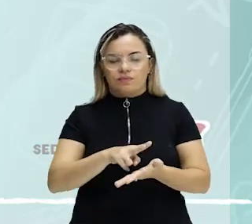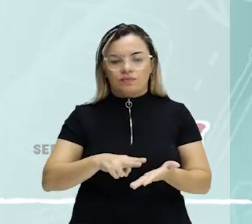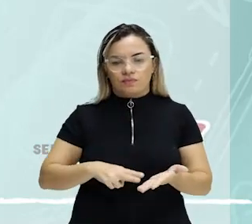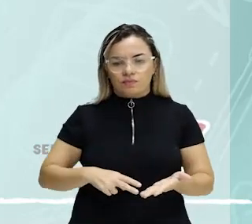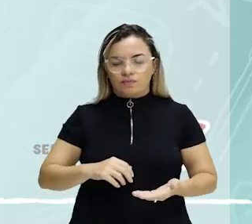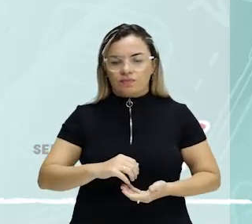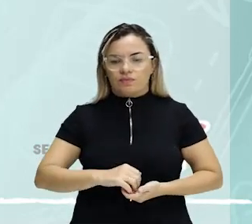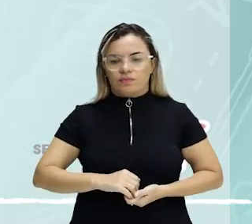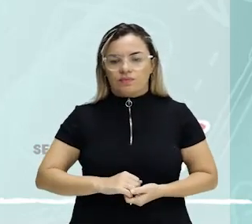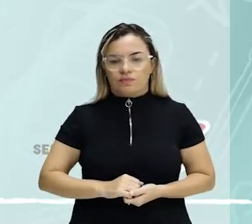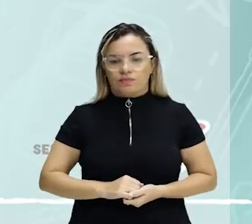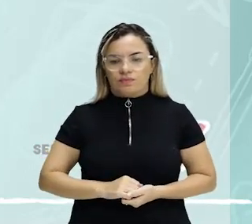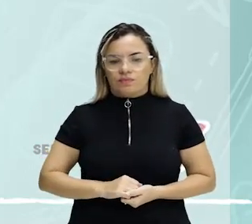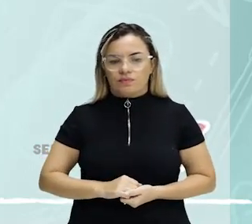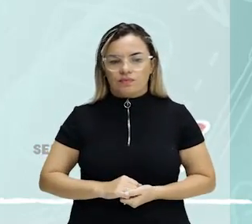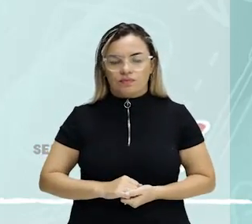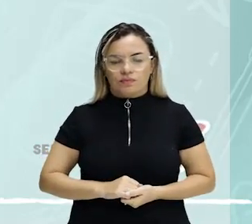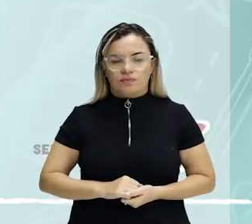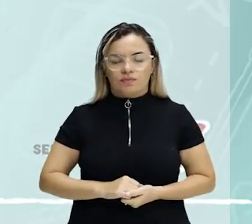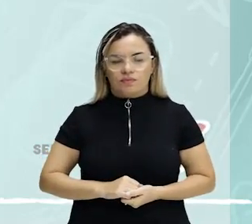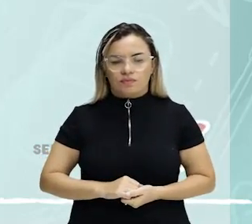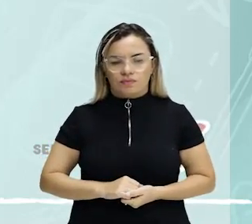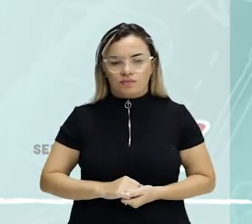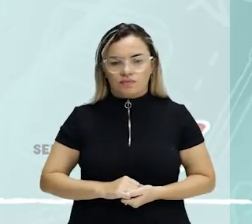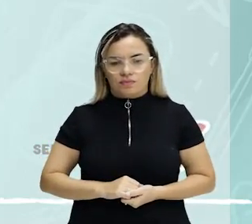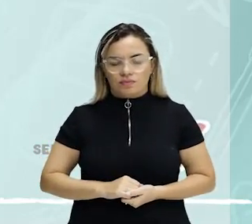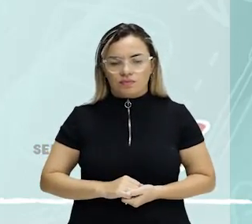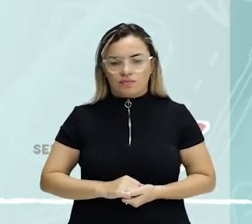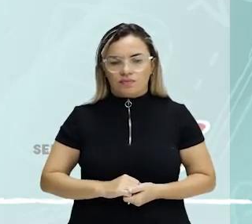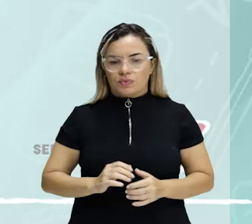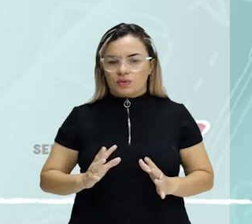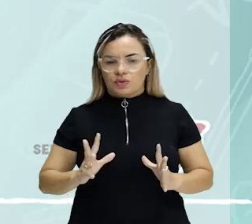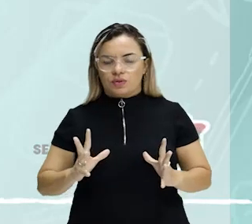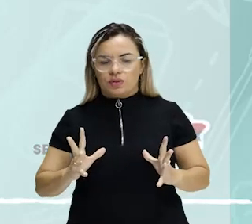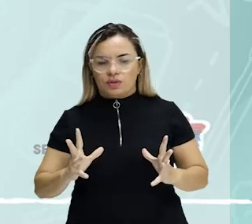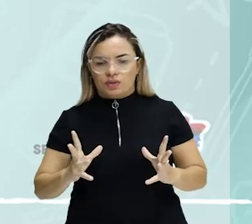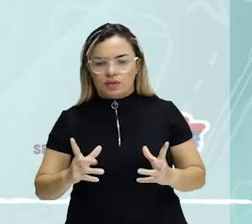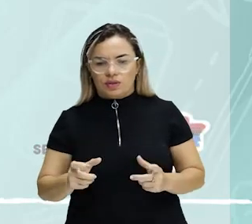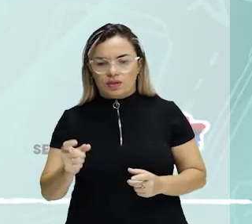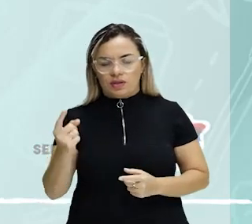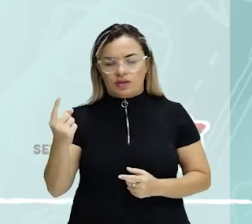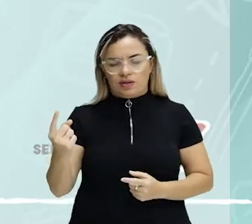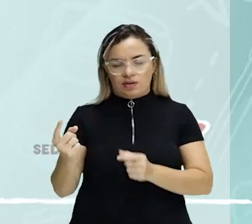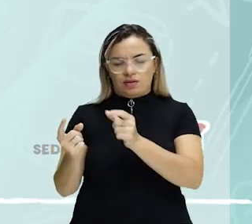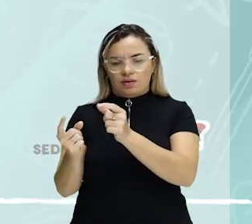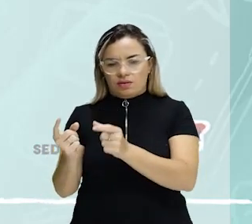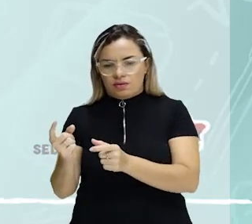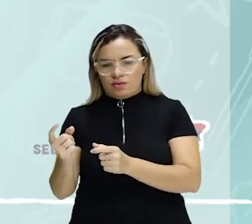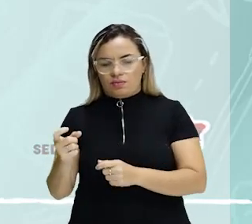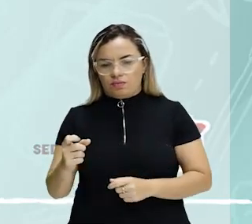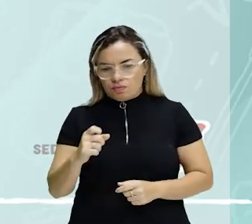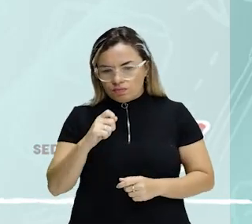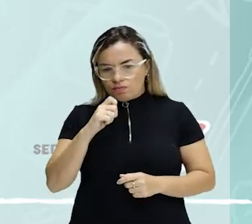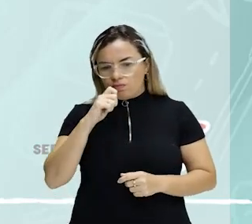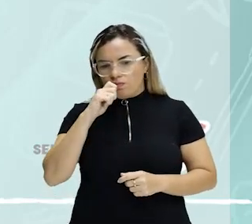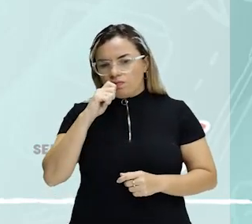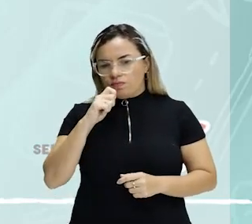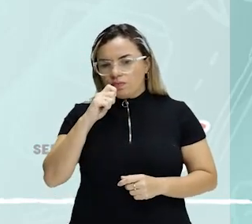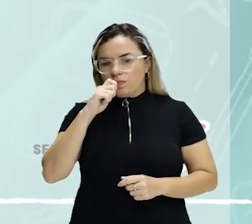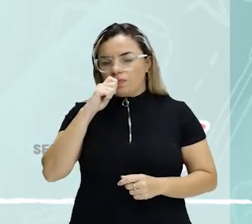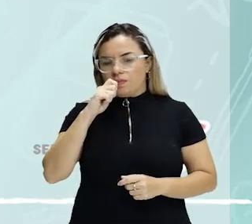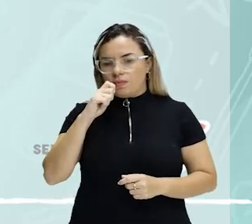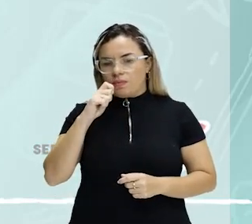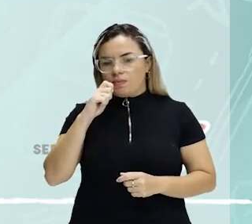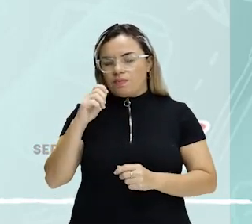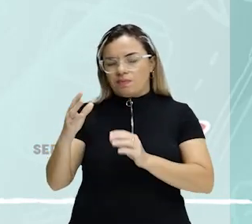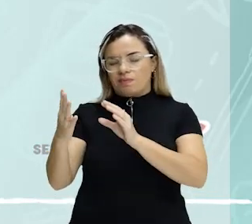drogas para imitar, para fazer parte, para relaxar, para fugir de problemas que não